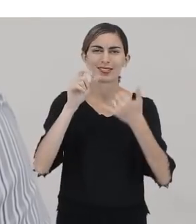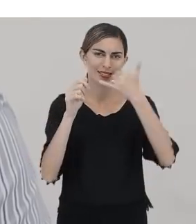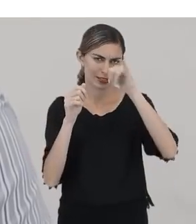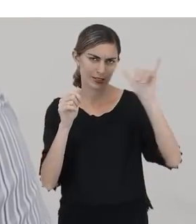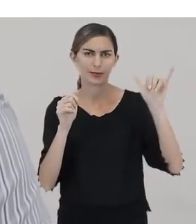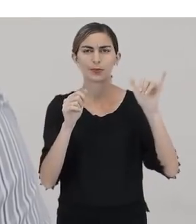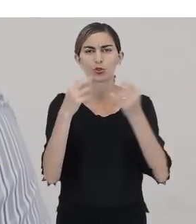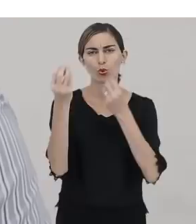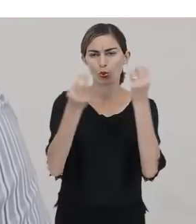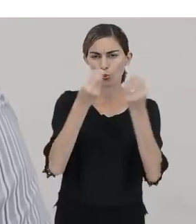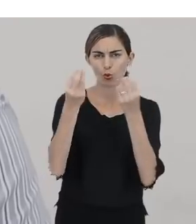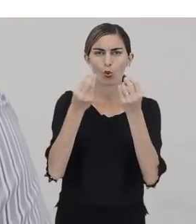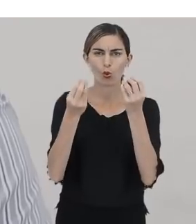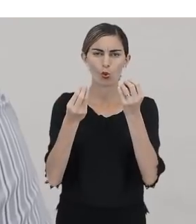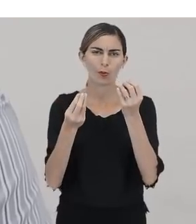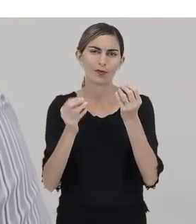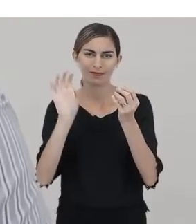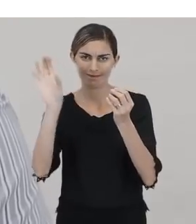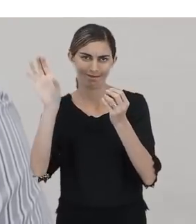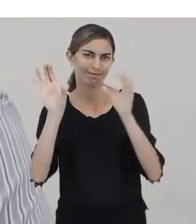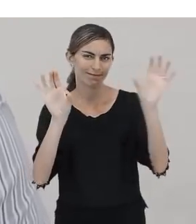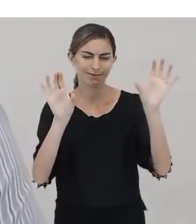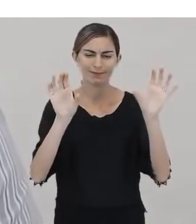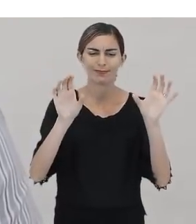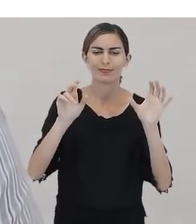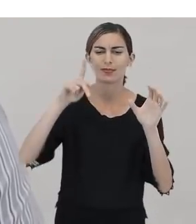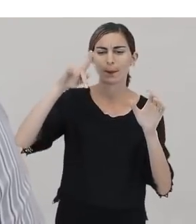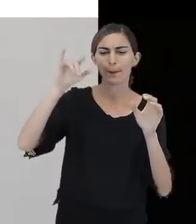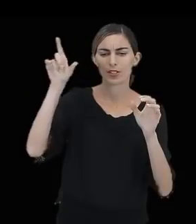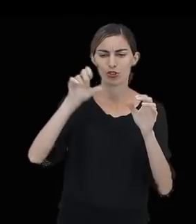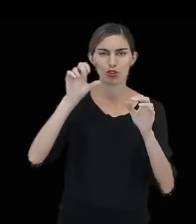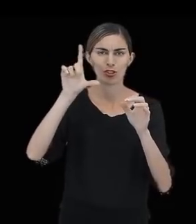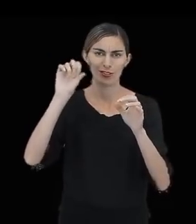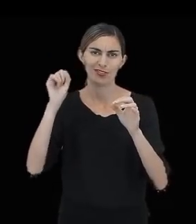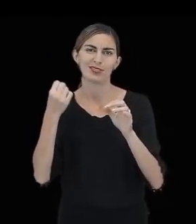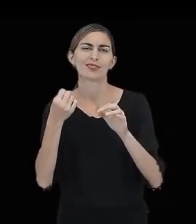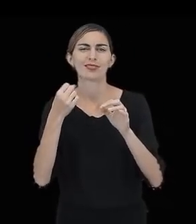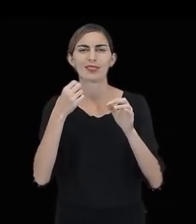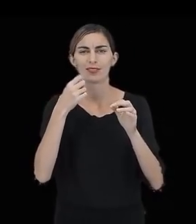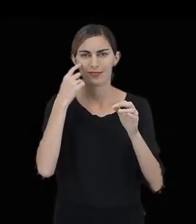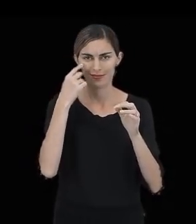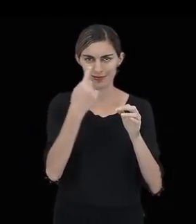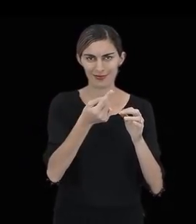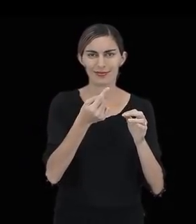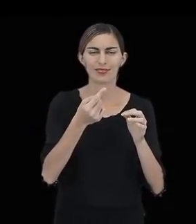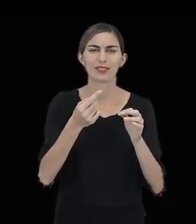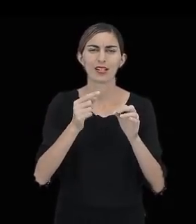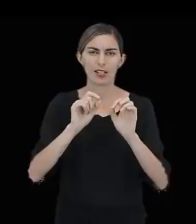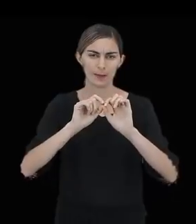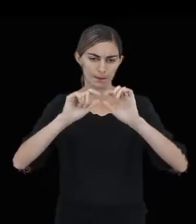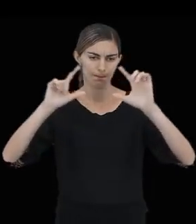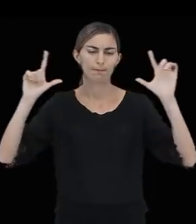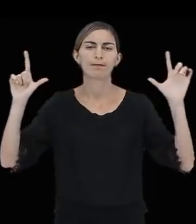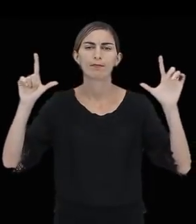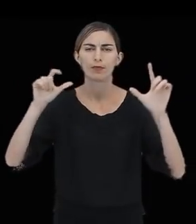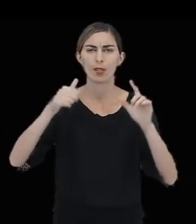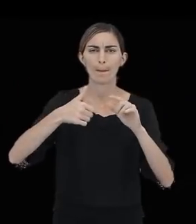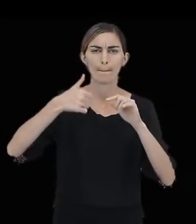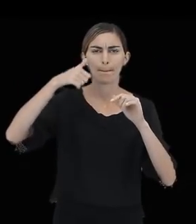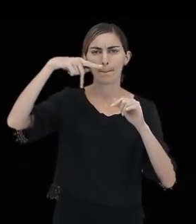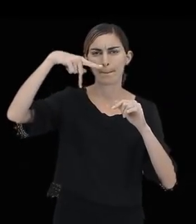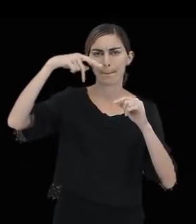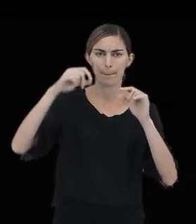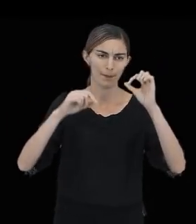do componente, a gente usou a posição em pixels, certo? Existe essa posição aqui, essa dimensão aqui em